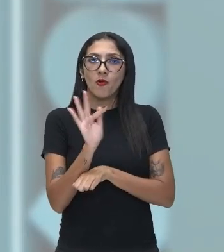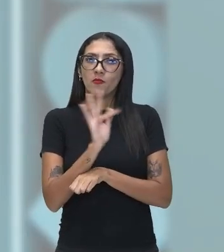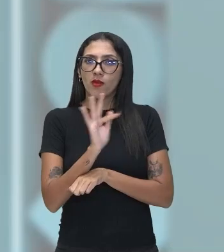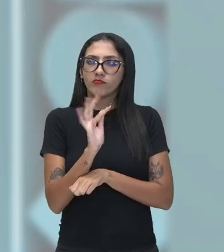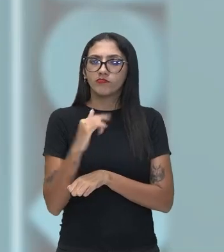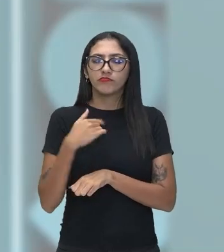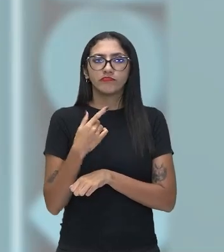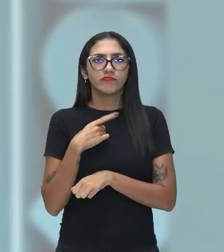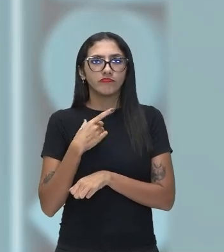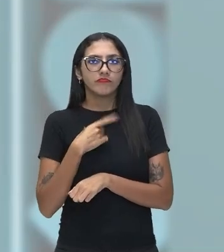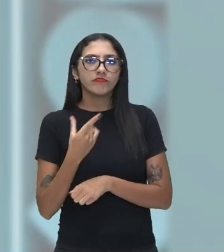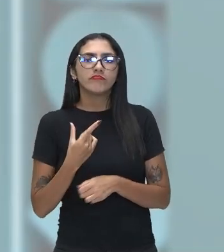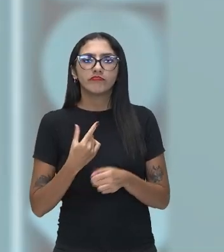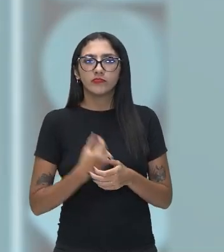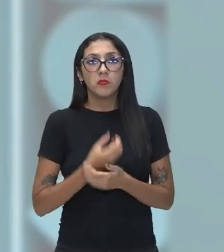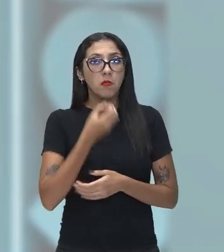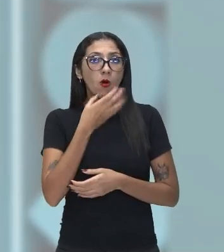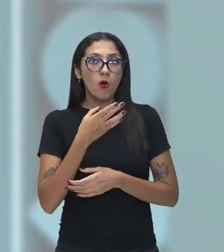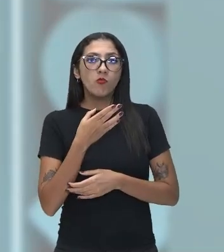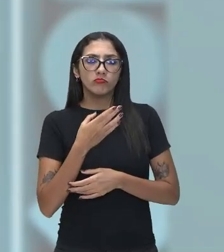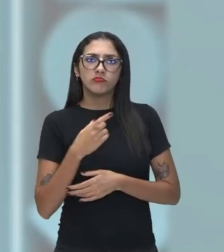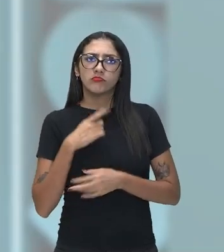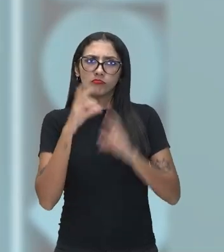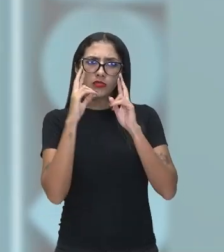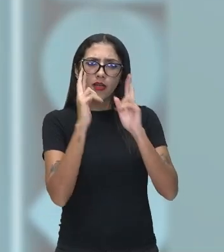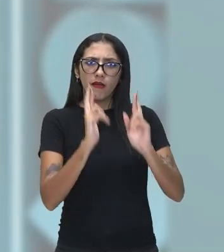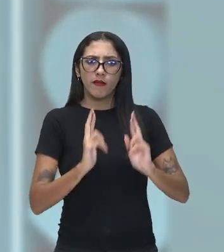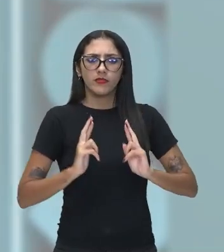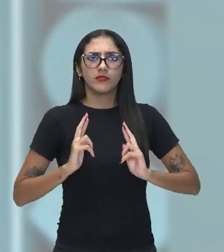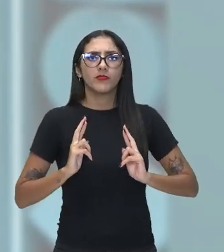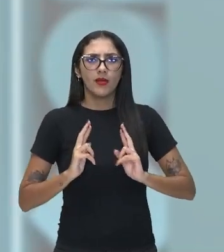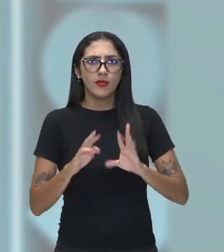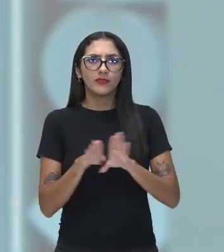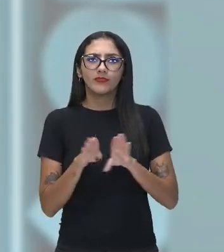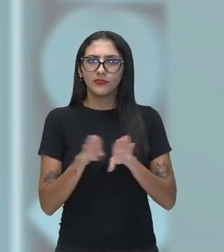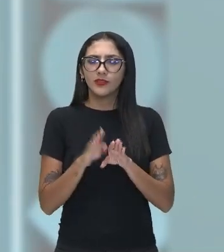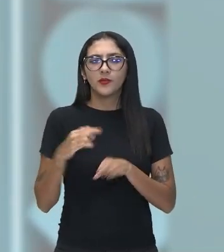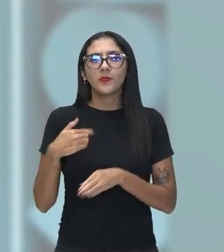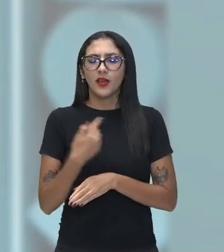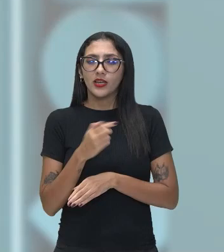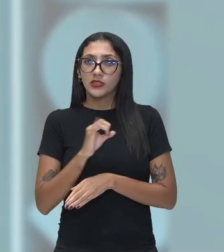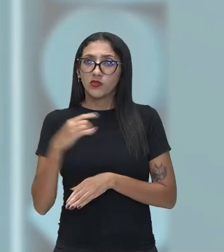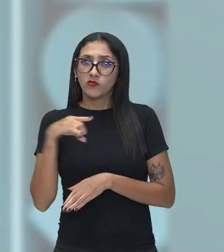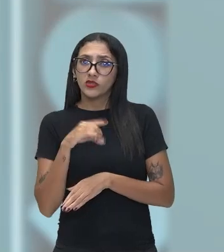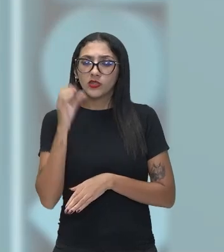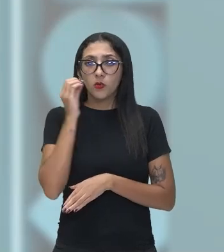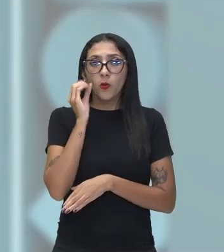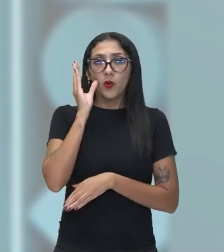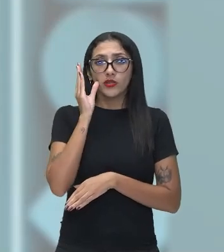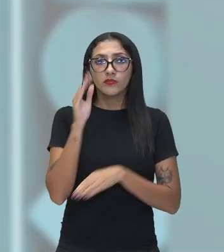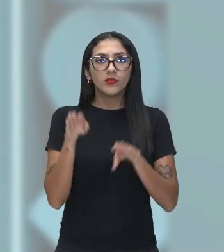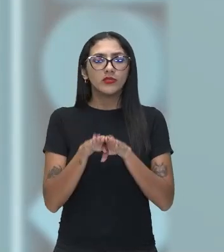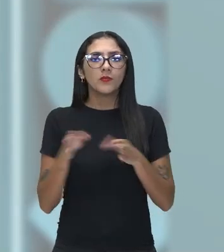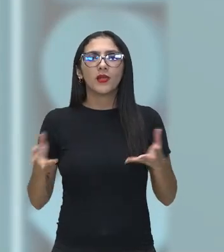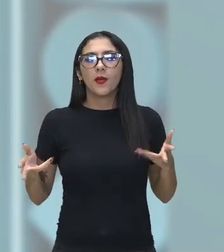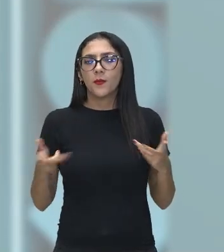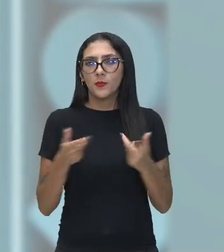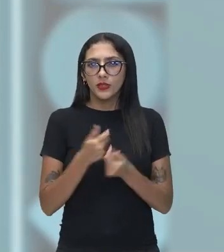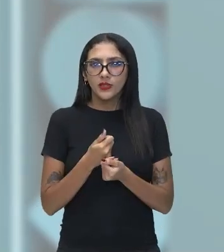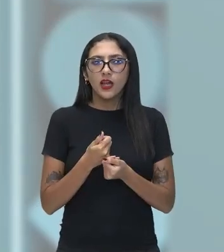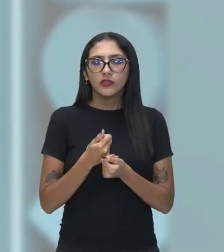traz também domínio e até um certo status de respeito em relação a esse domínio. Então, é importante que nós